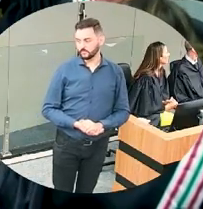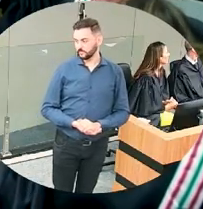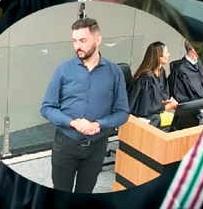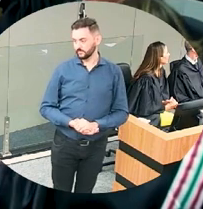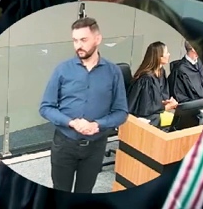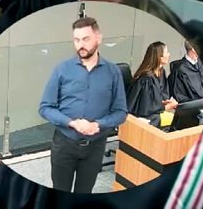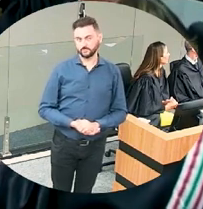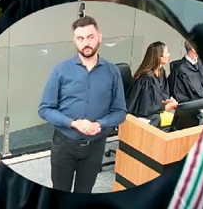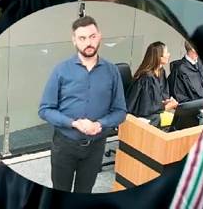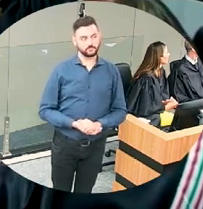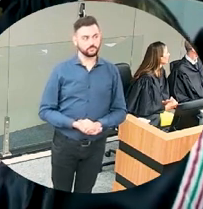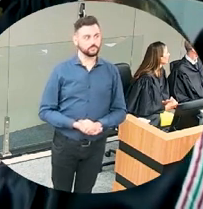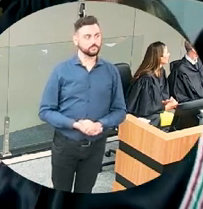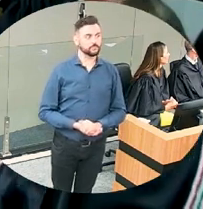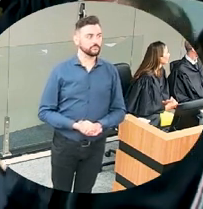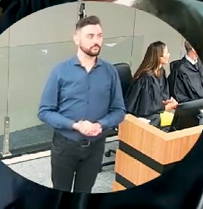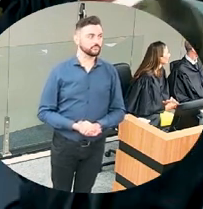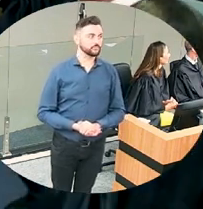eh